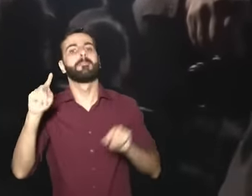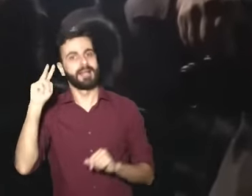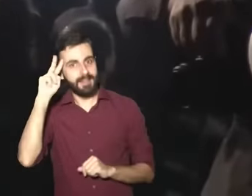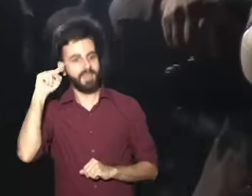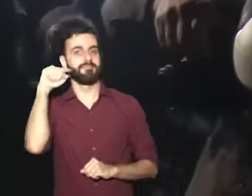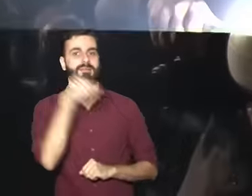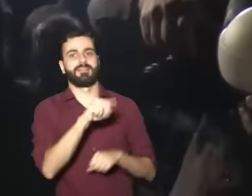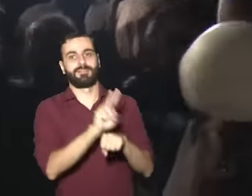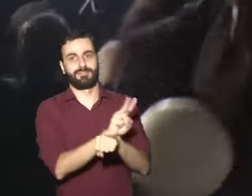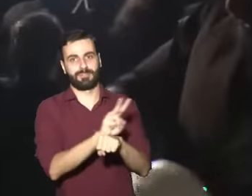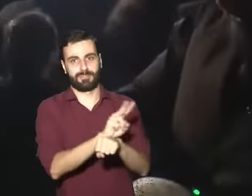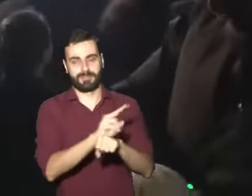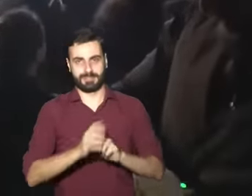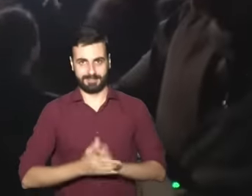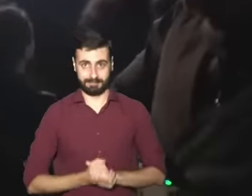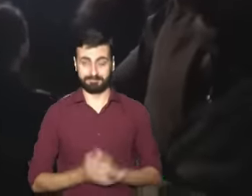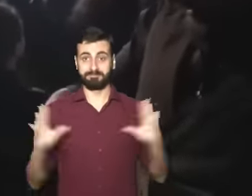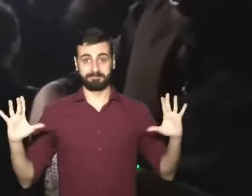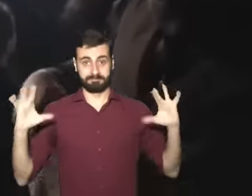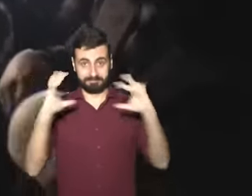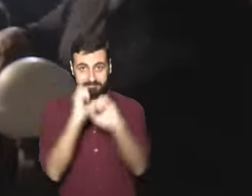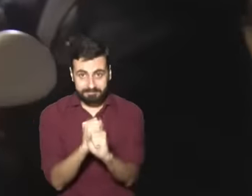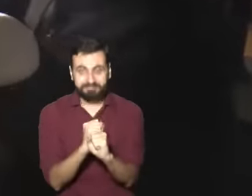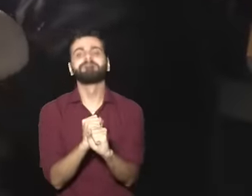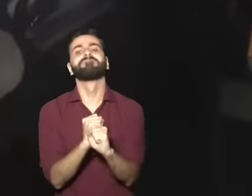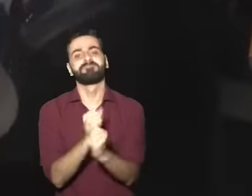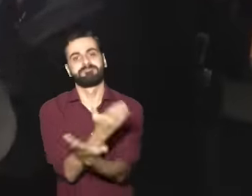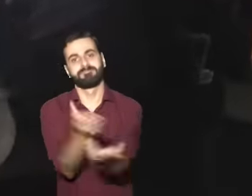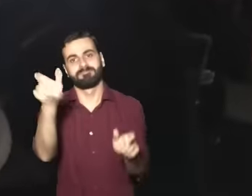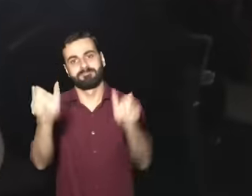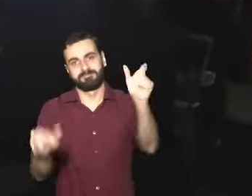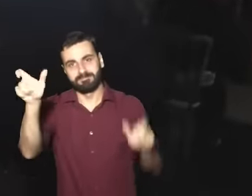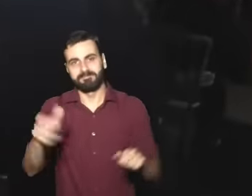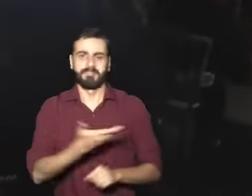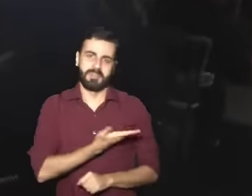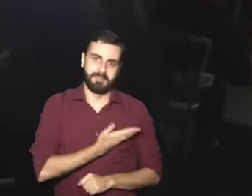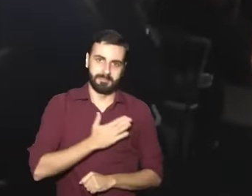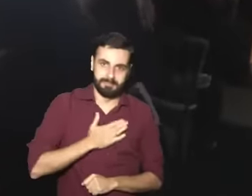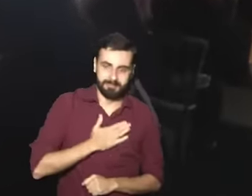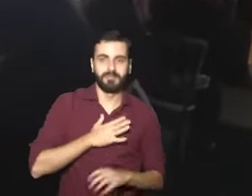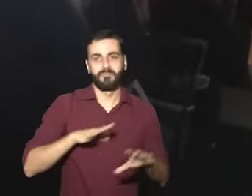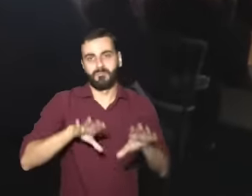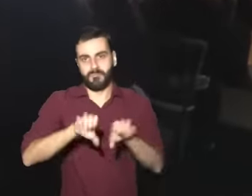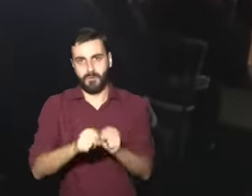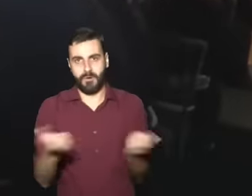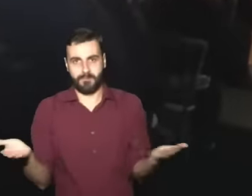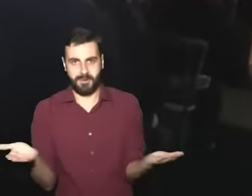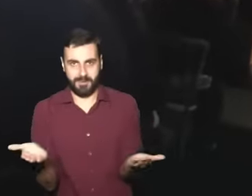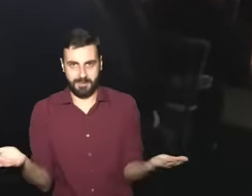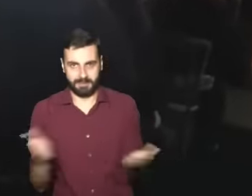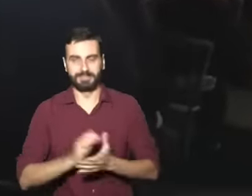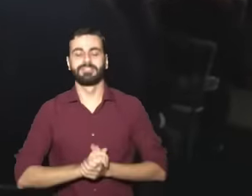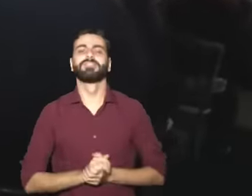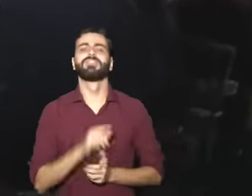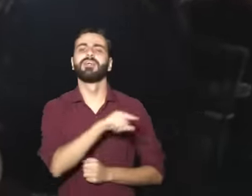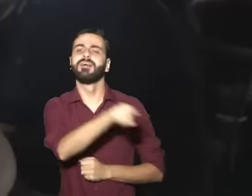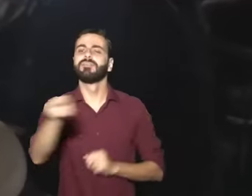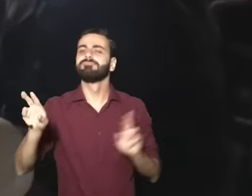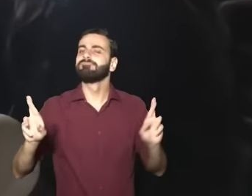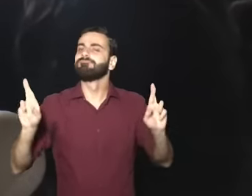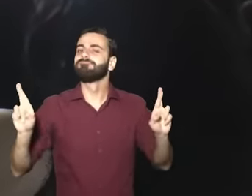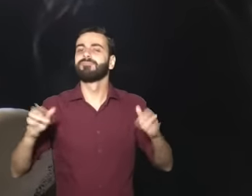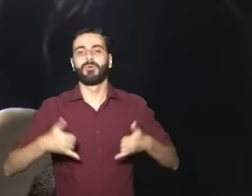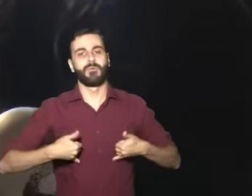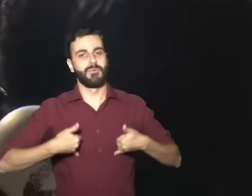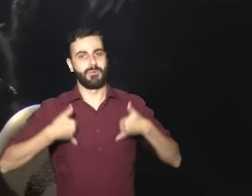nos levar. Por fim, meus caros colegas e amigos formandos, que vocês